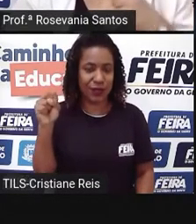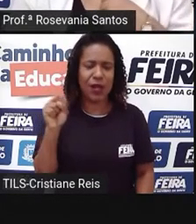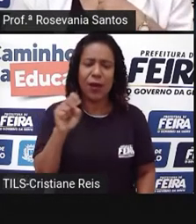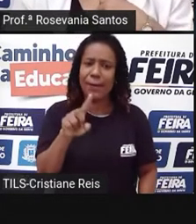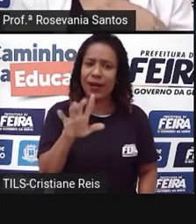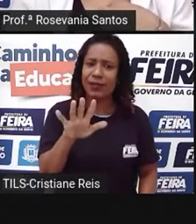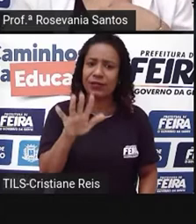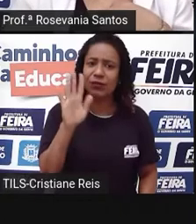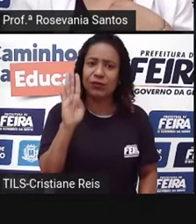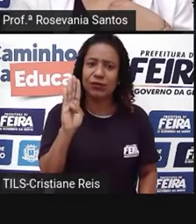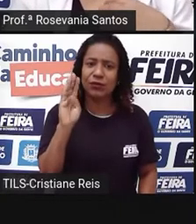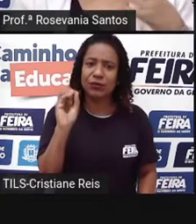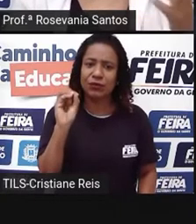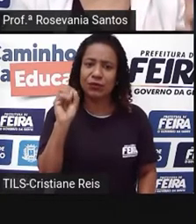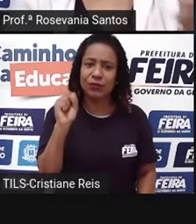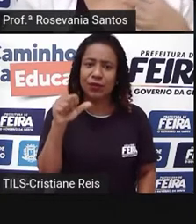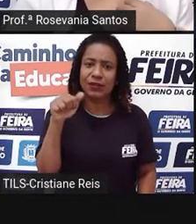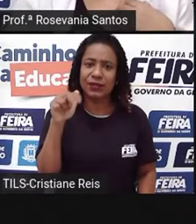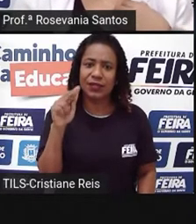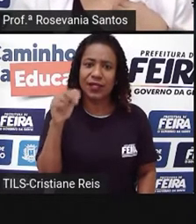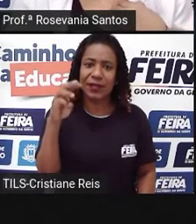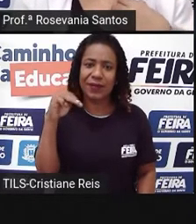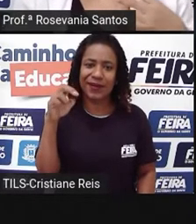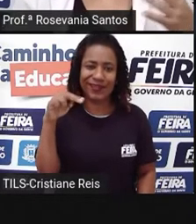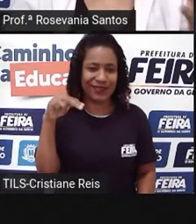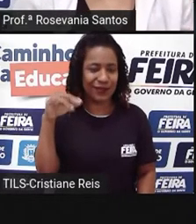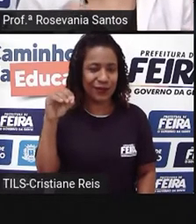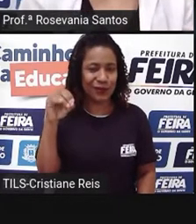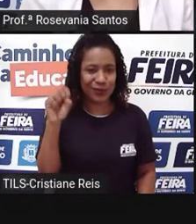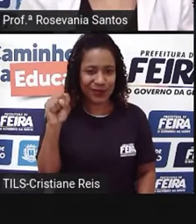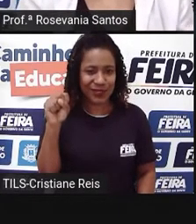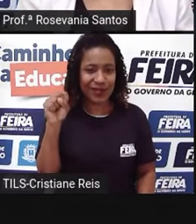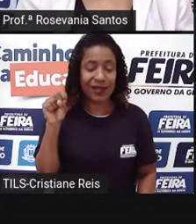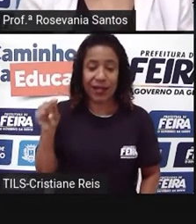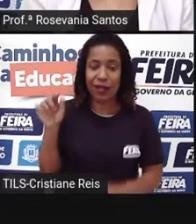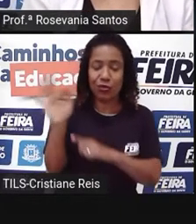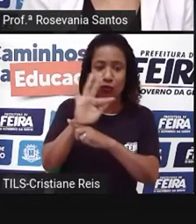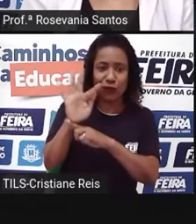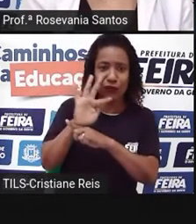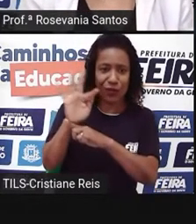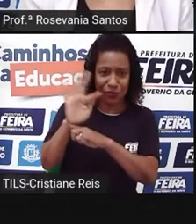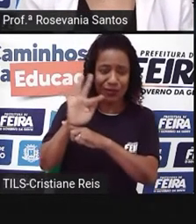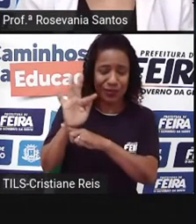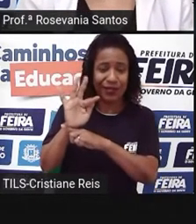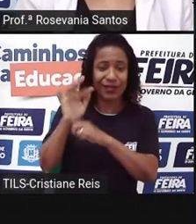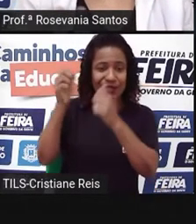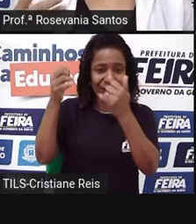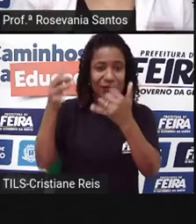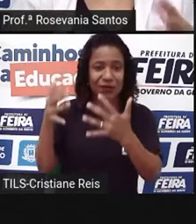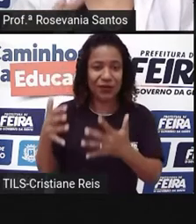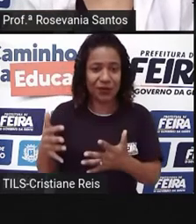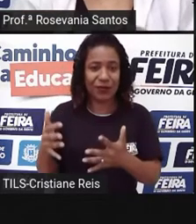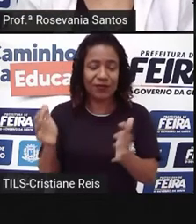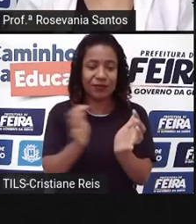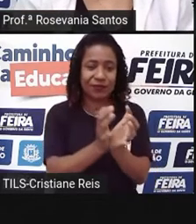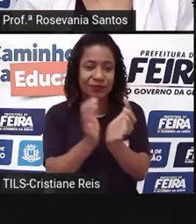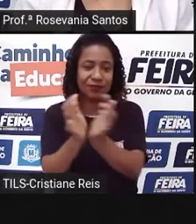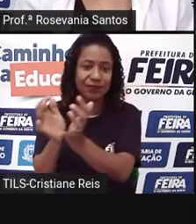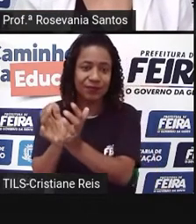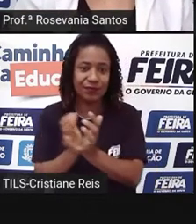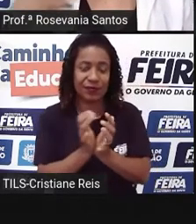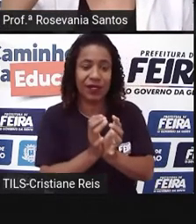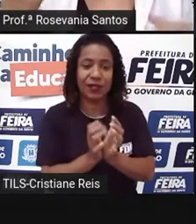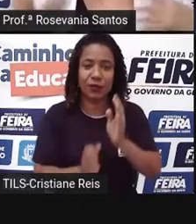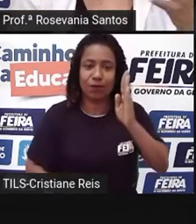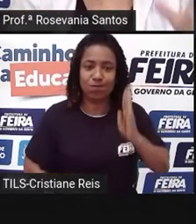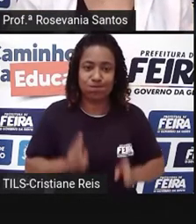já assistiram o filme, né, Os Deuses Devem Estar Muito Loucos, eles, né, falam desses povos aí, onde eles são povos